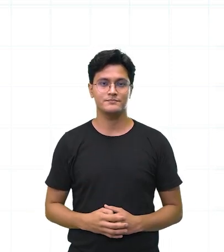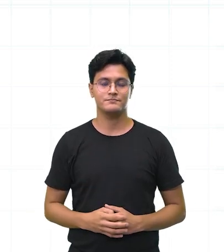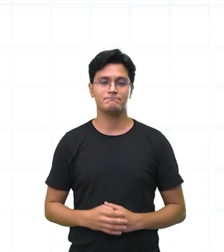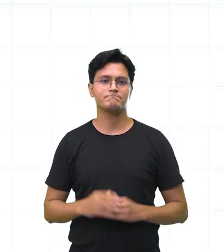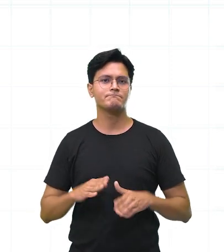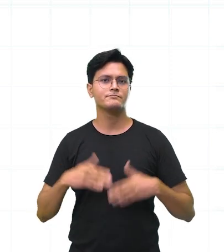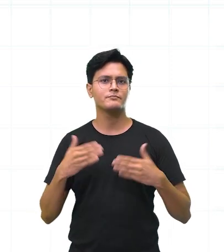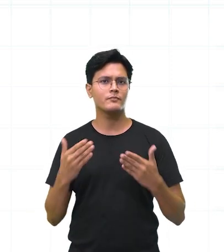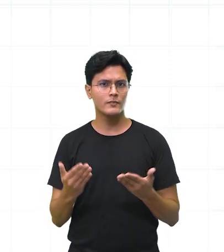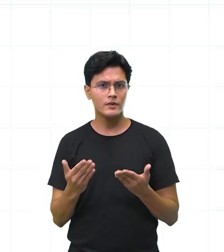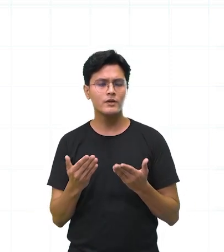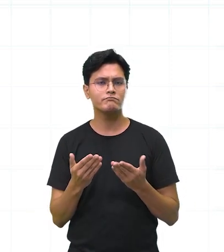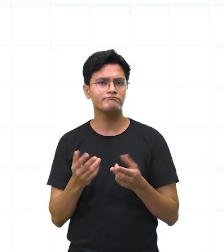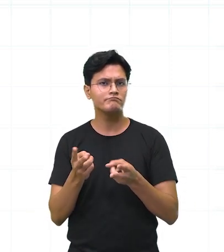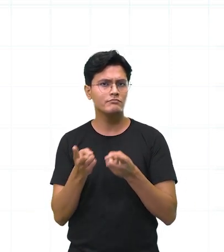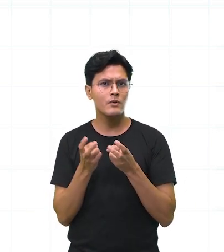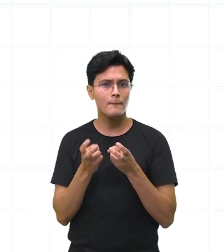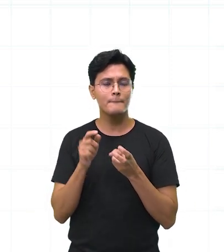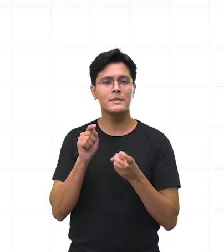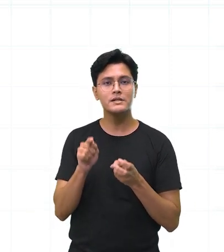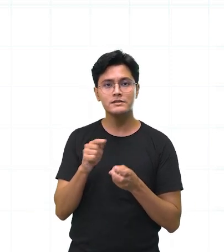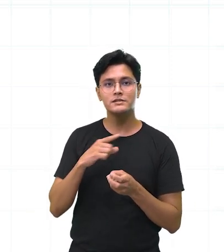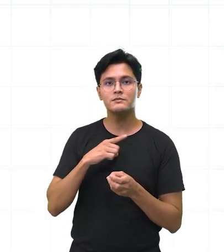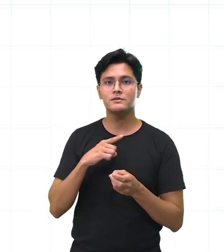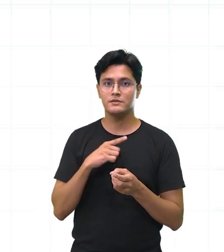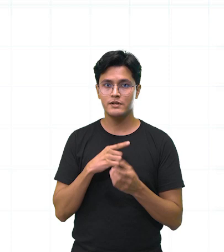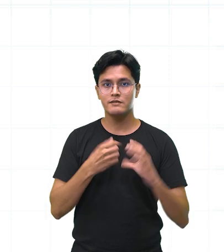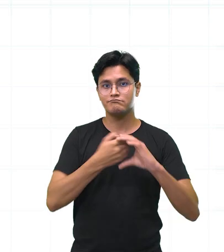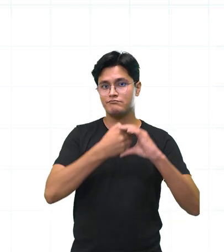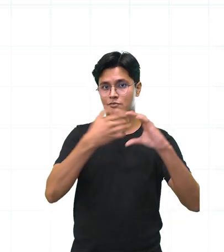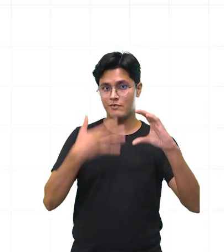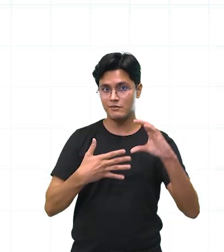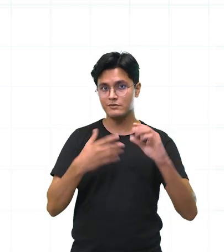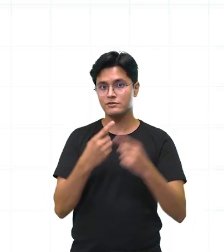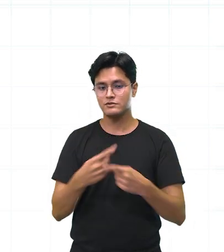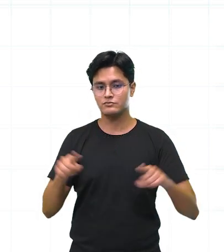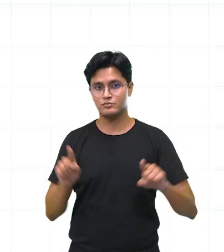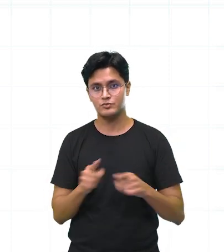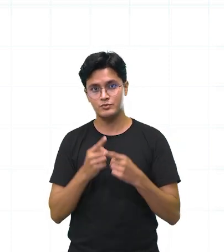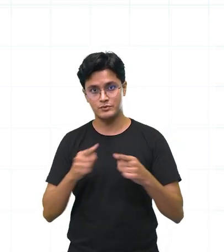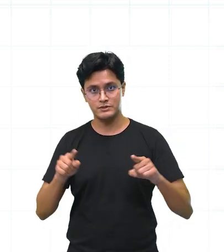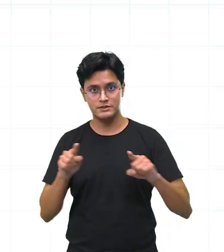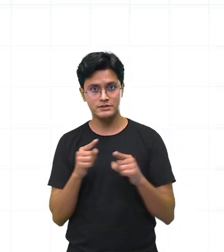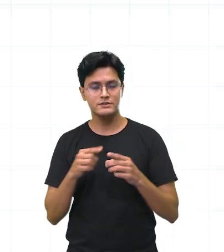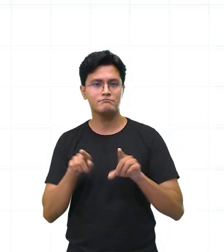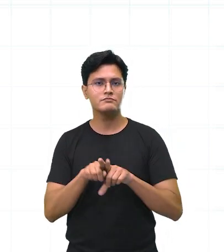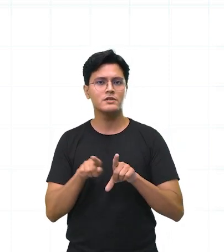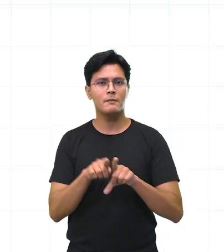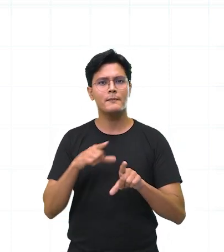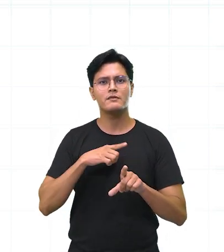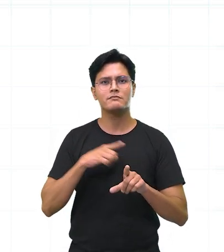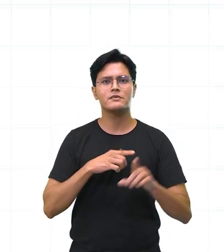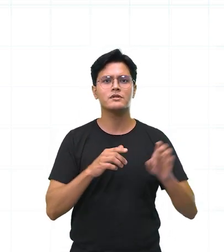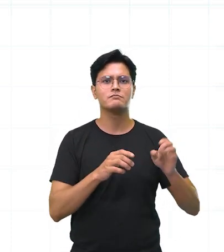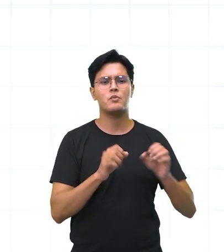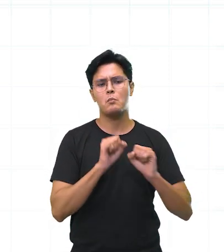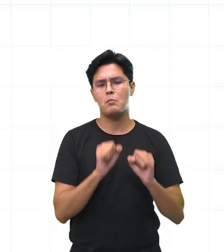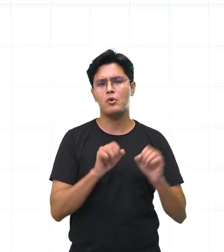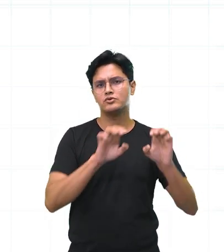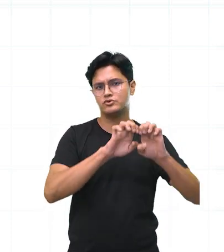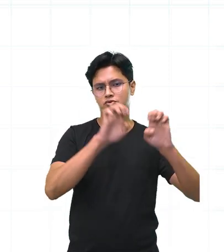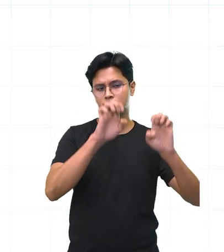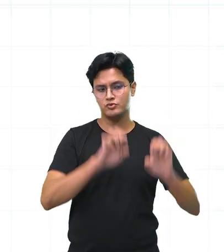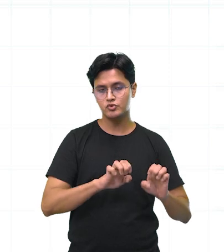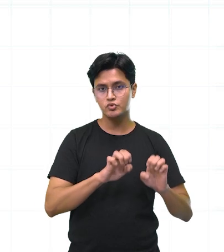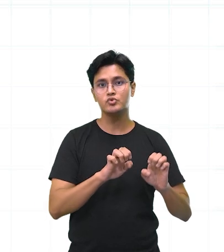Muito bem, então vejam que ele vai trazer uma musicalidade, aí ele fala aqui sobre a forma fixa e livre. Lembrando